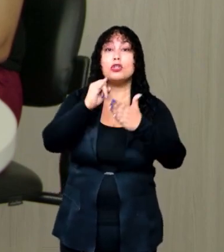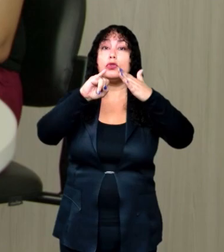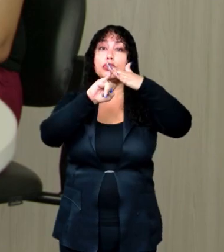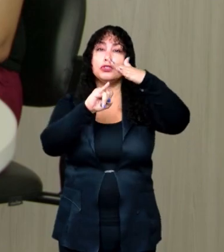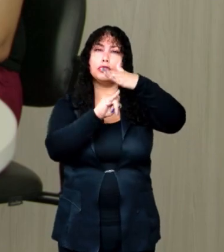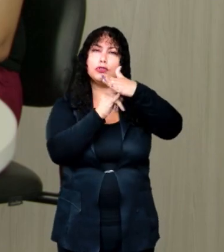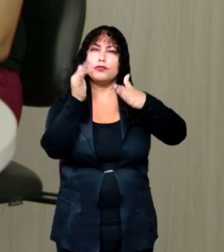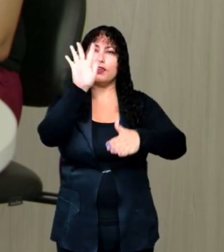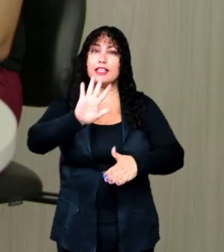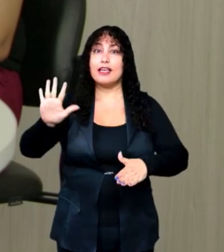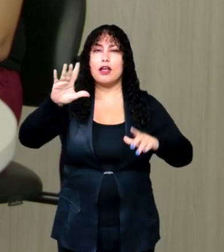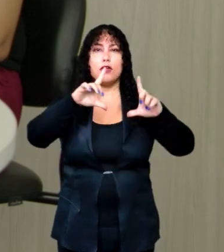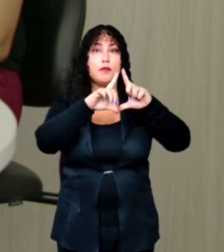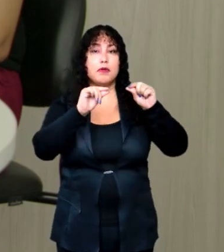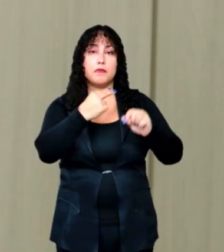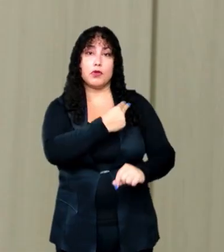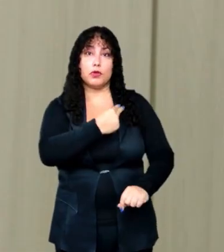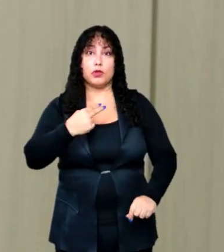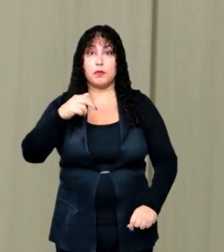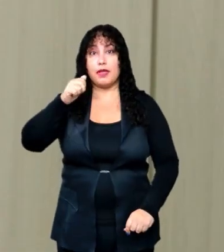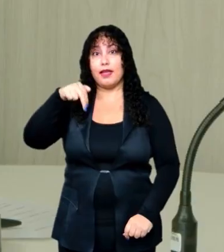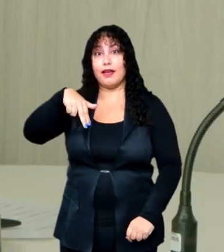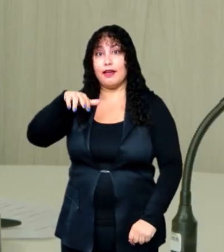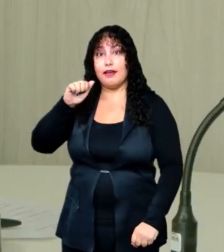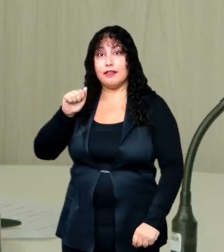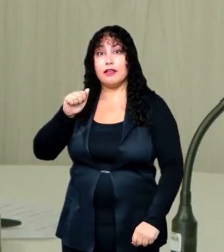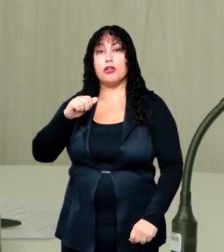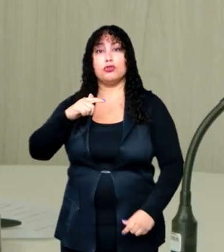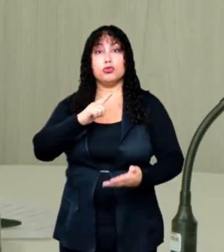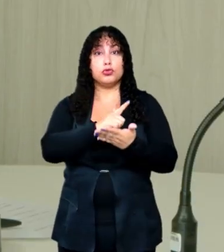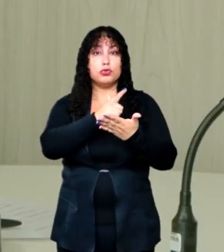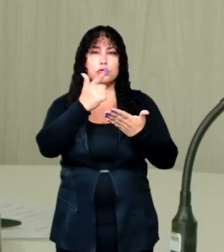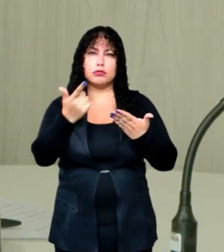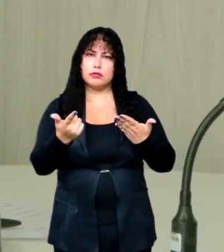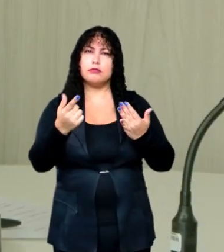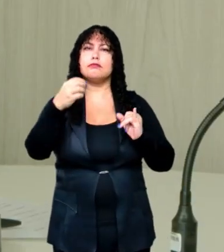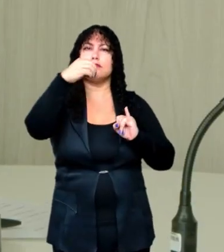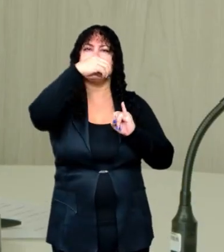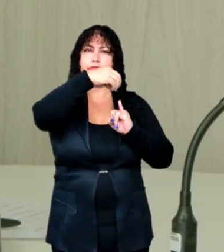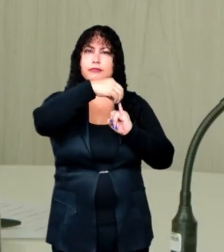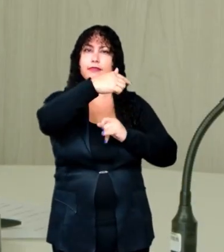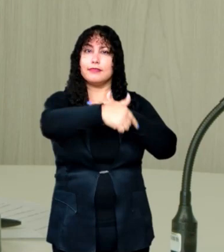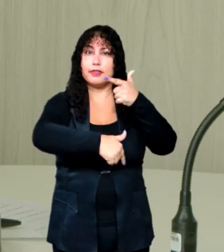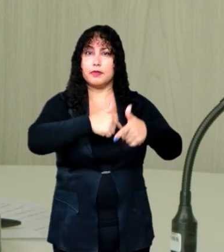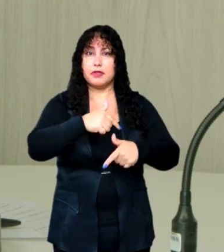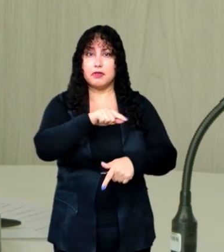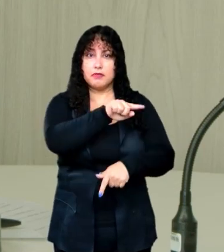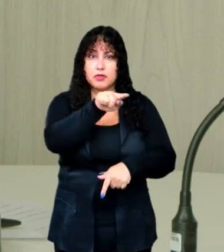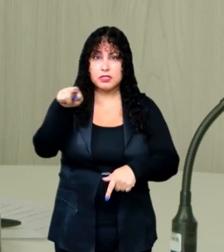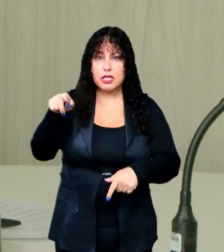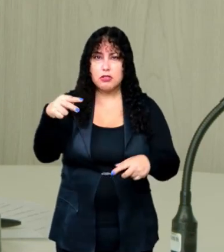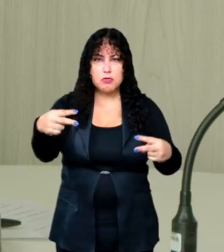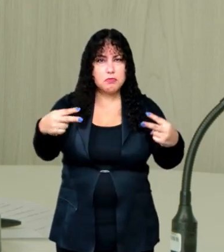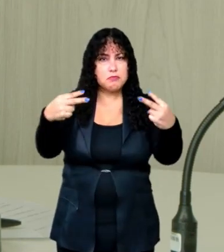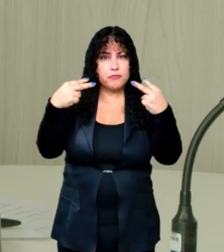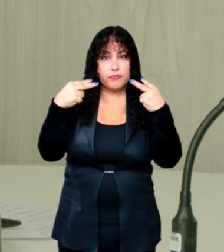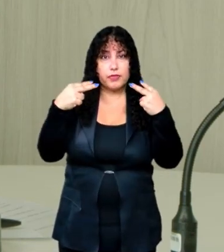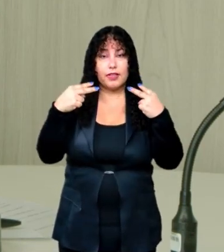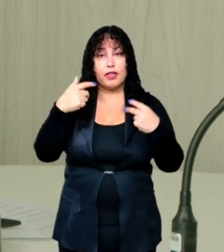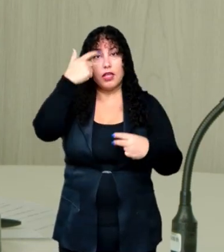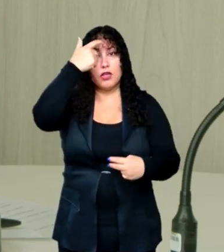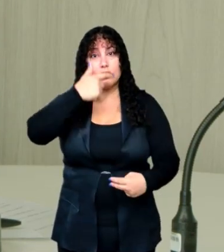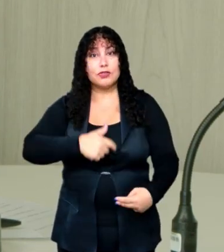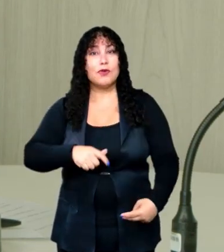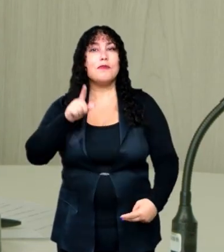de Brasília. Meu nome é Ana Cristina, eu sou jornalista do IFB e para você que não está me vendo, eu sou uma